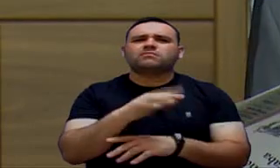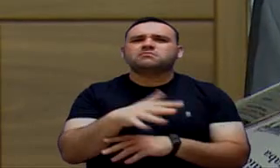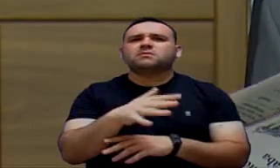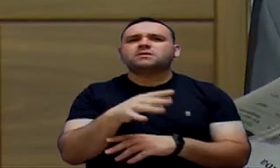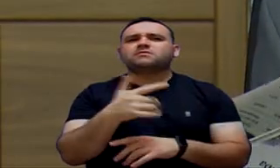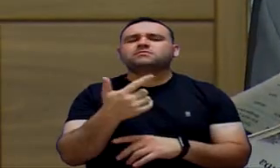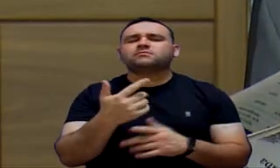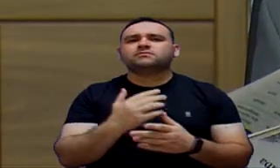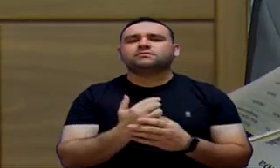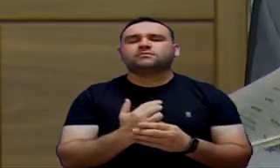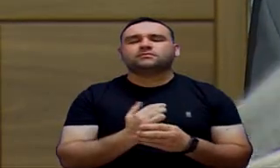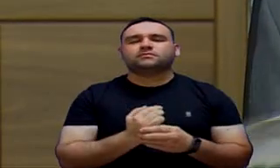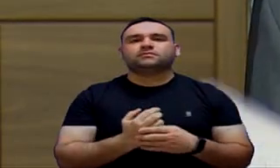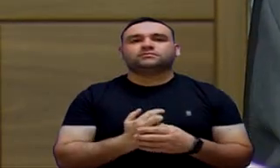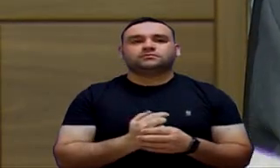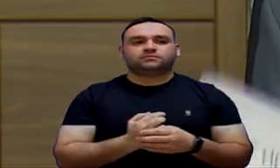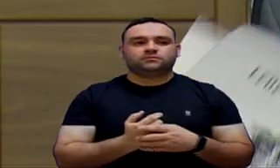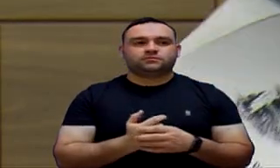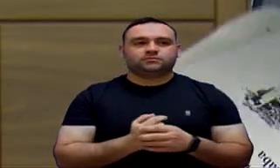leva mas ainda